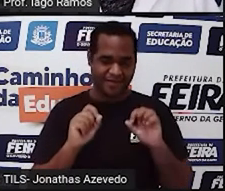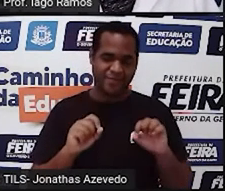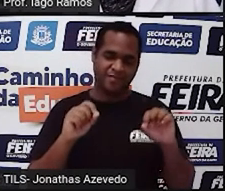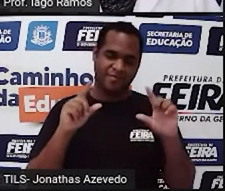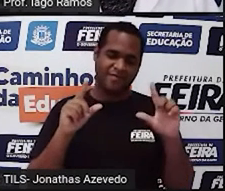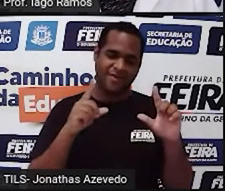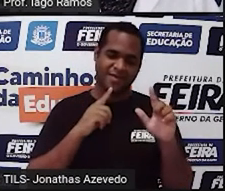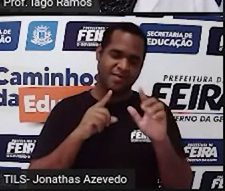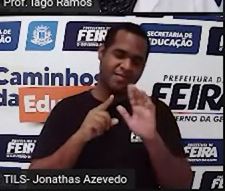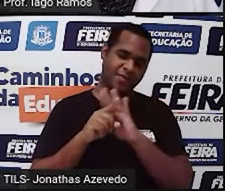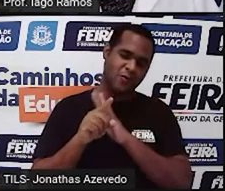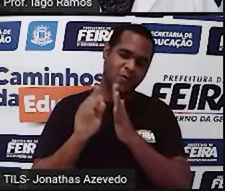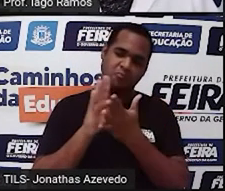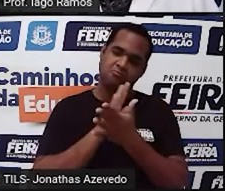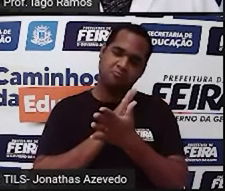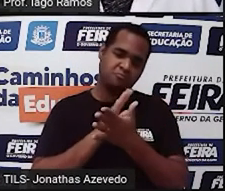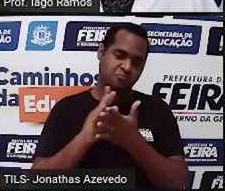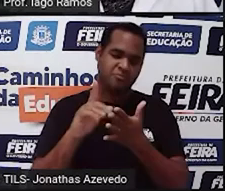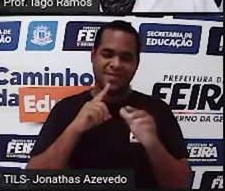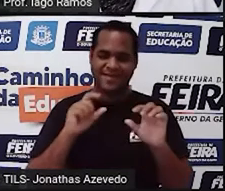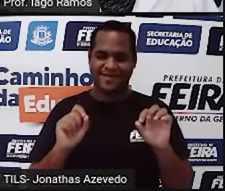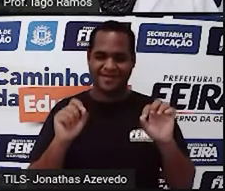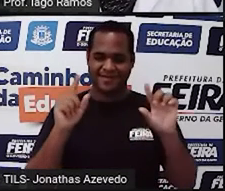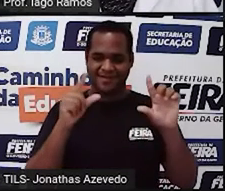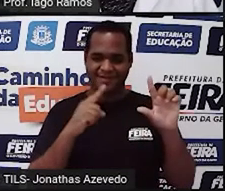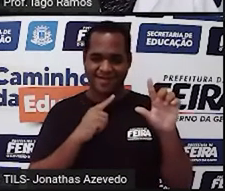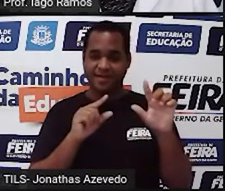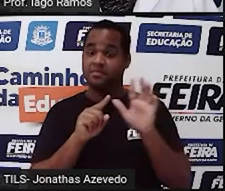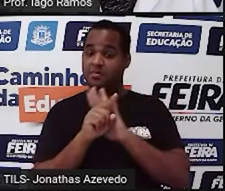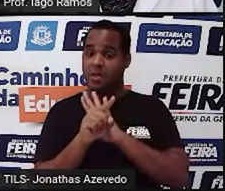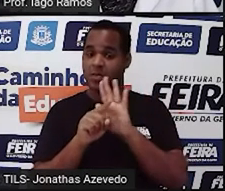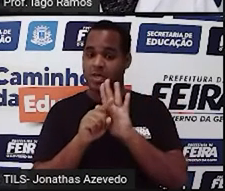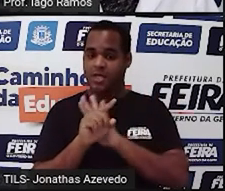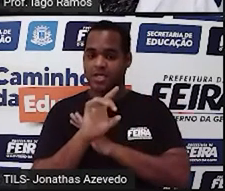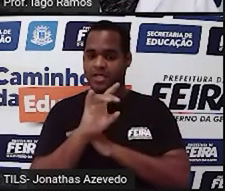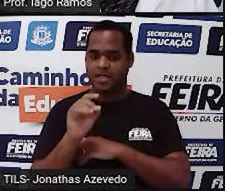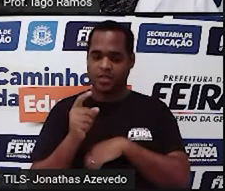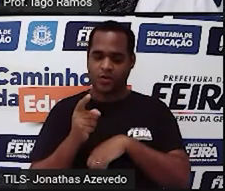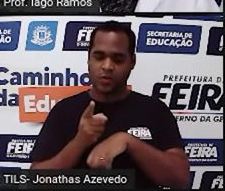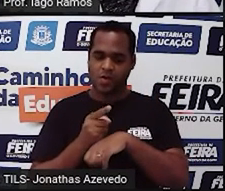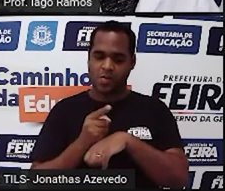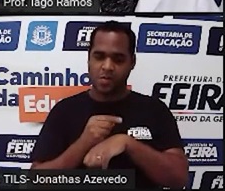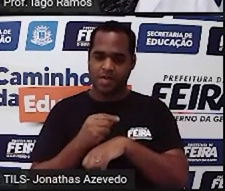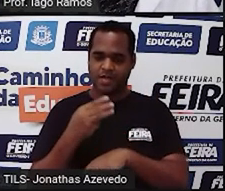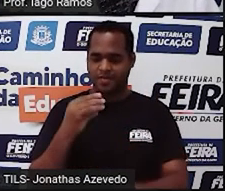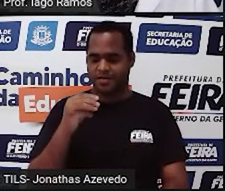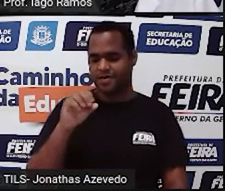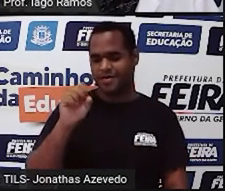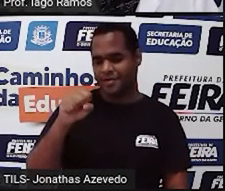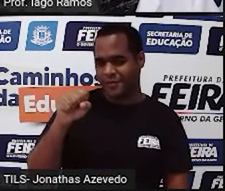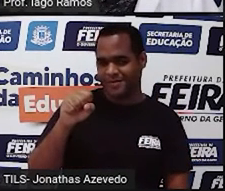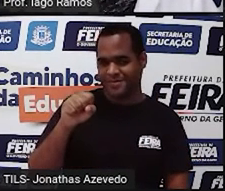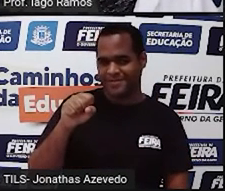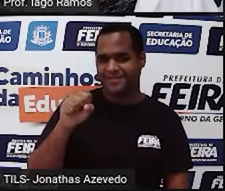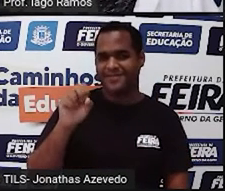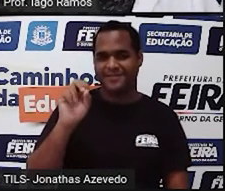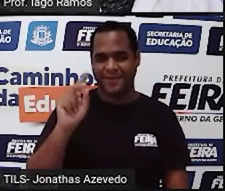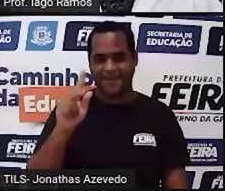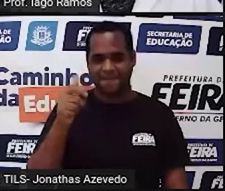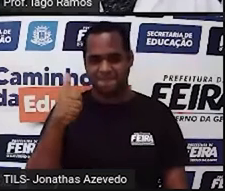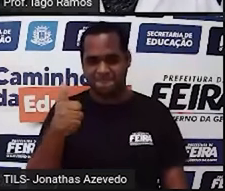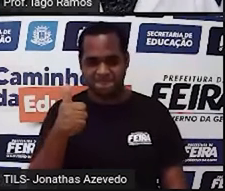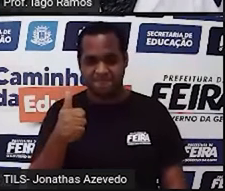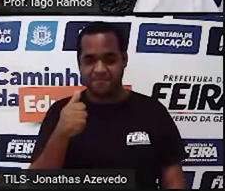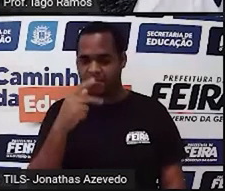algumas perguntinhas na tela cada perguntinha vai ter um relógio e contando 30 segundos certo